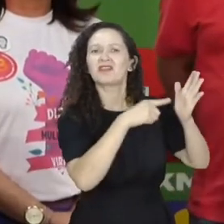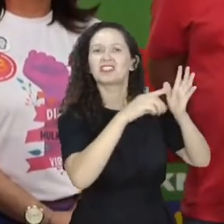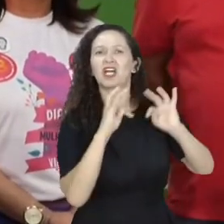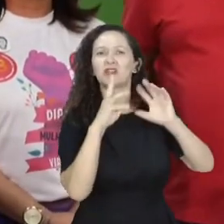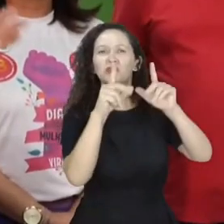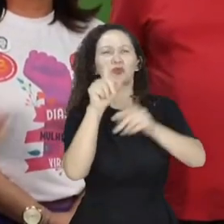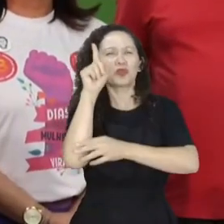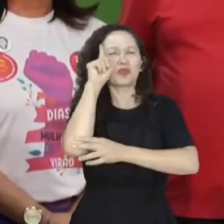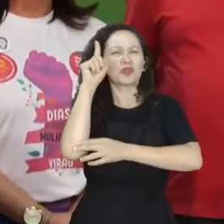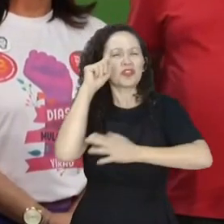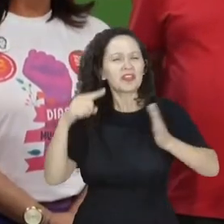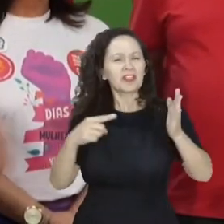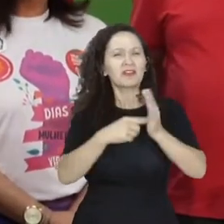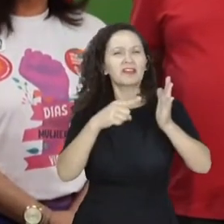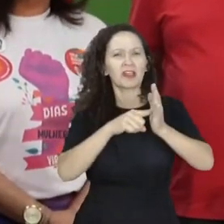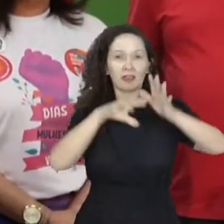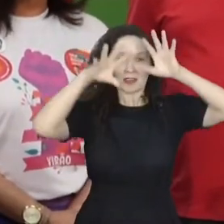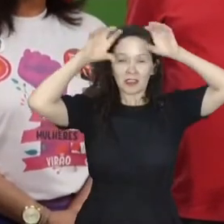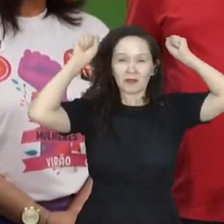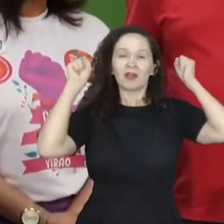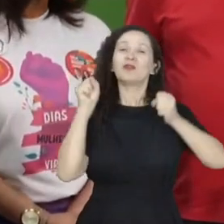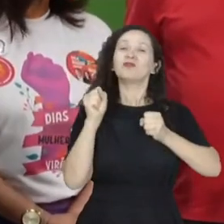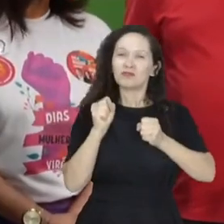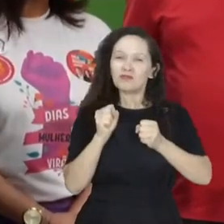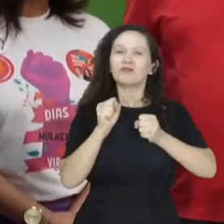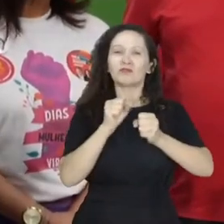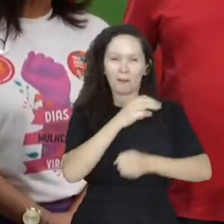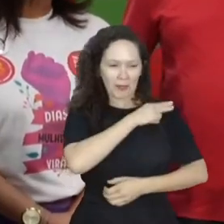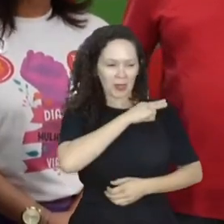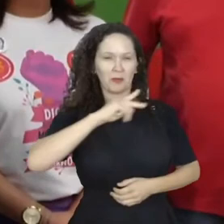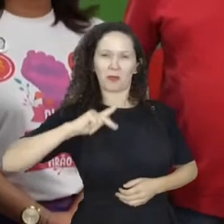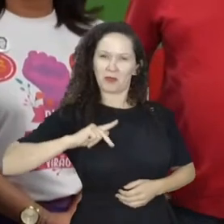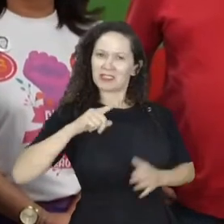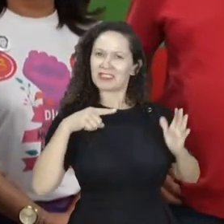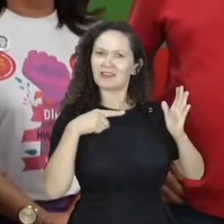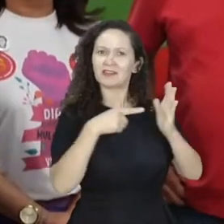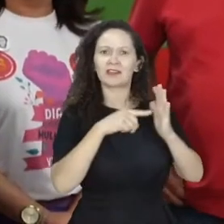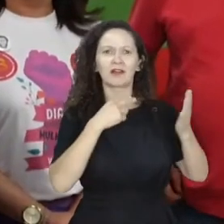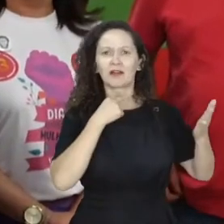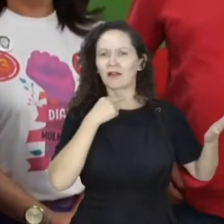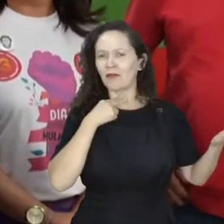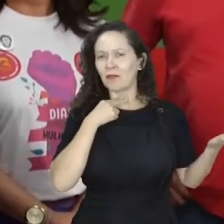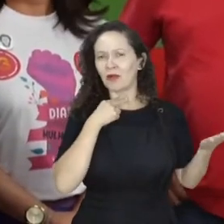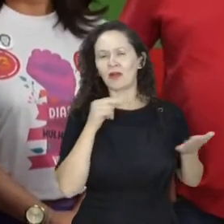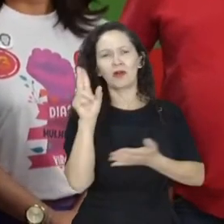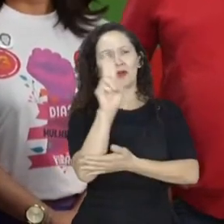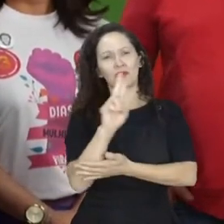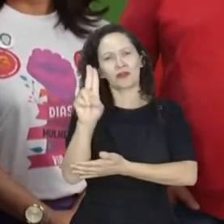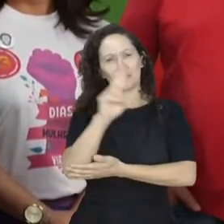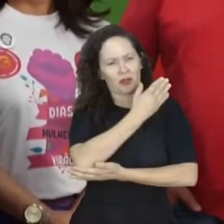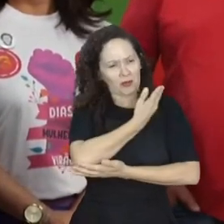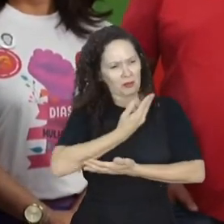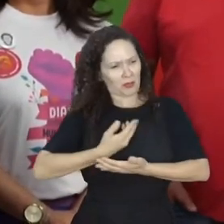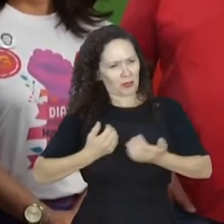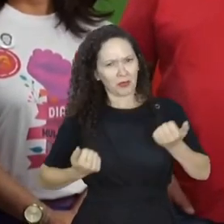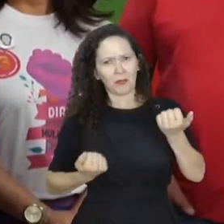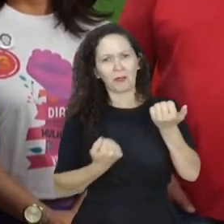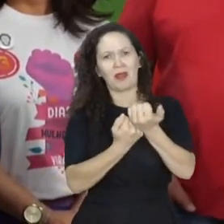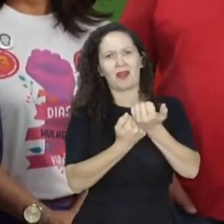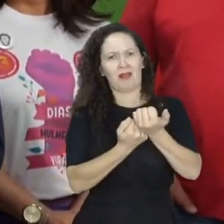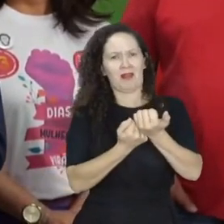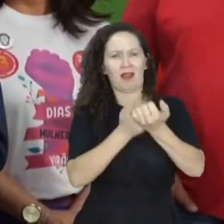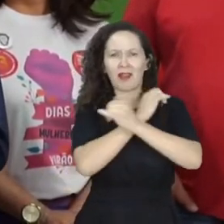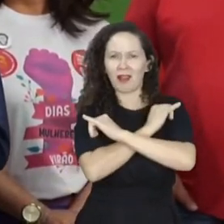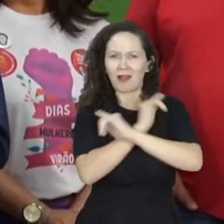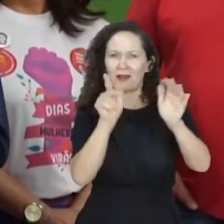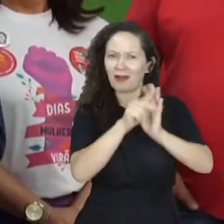dia pelo Tribunal de Contas, pelo Ministério Público, porque você não pode utilizar a máquina com o objetivo próprio de fazer uma